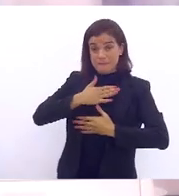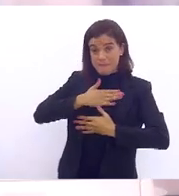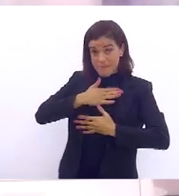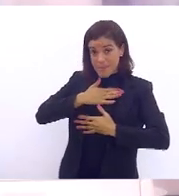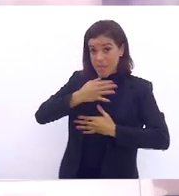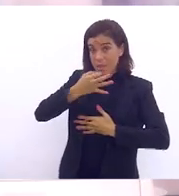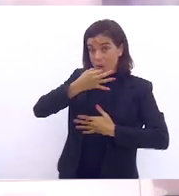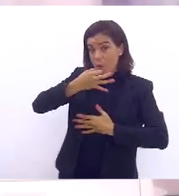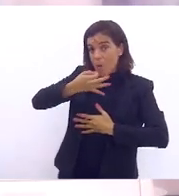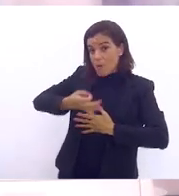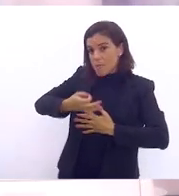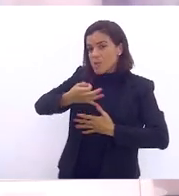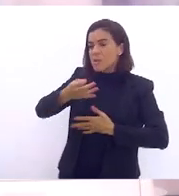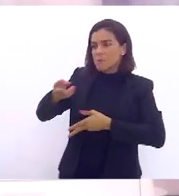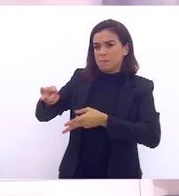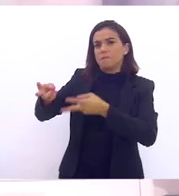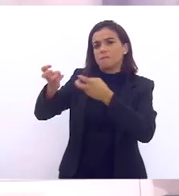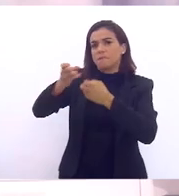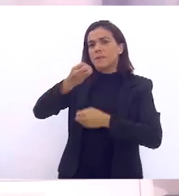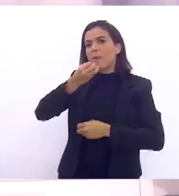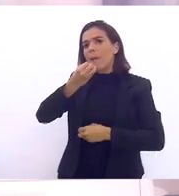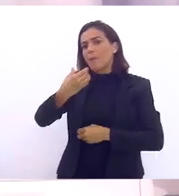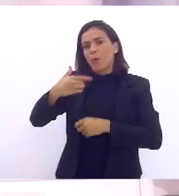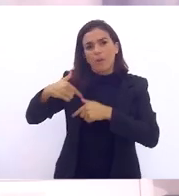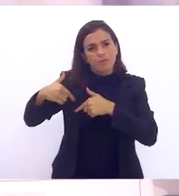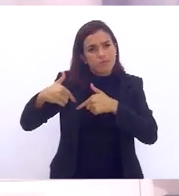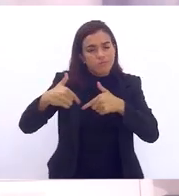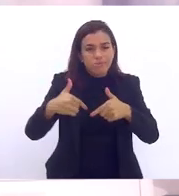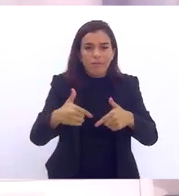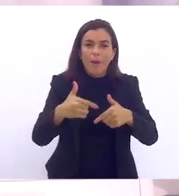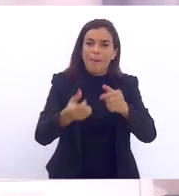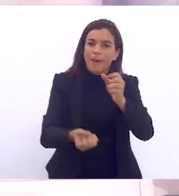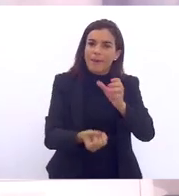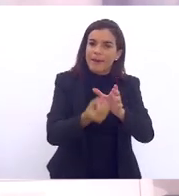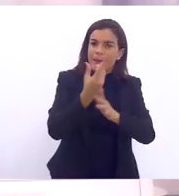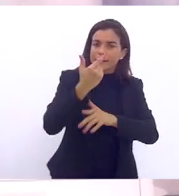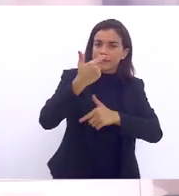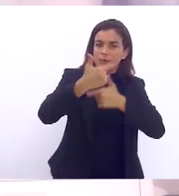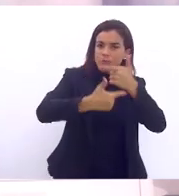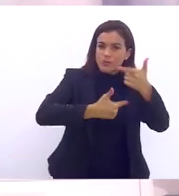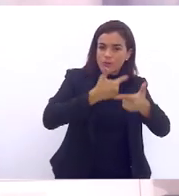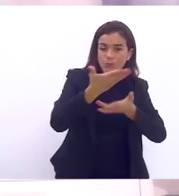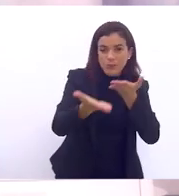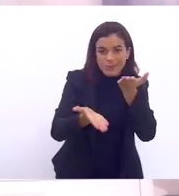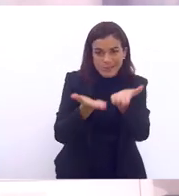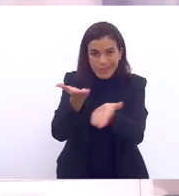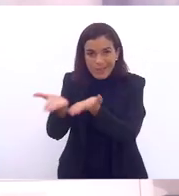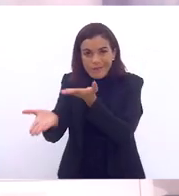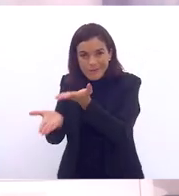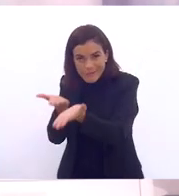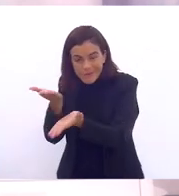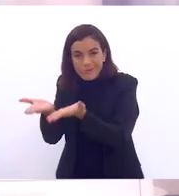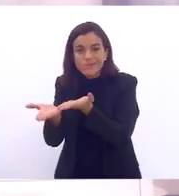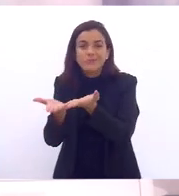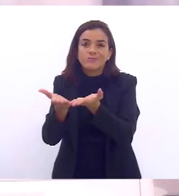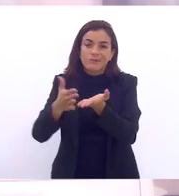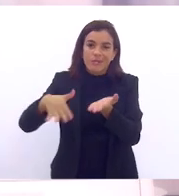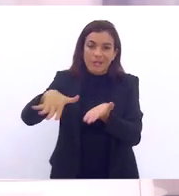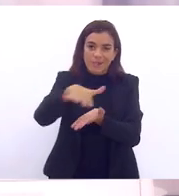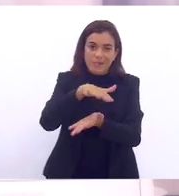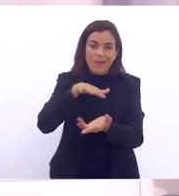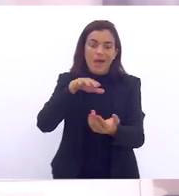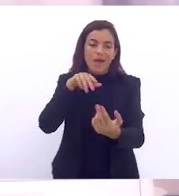existe de fato uma boa vontade aí para a instalação do serviço para a melhoria do serviço na na na